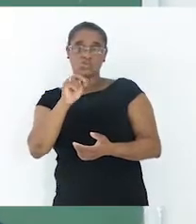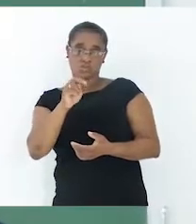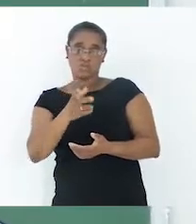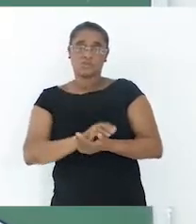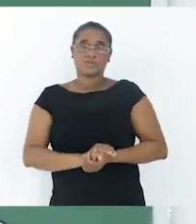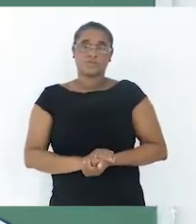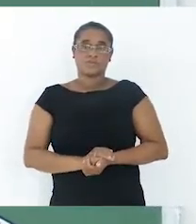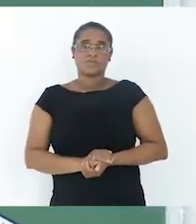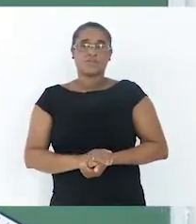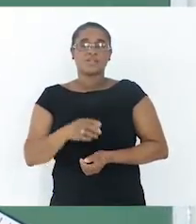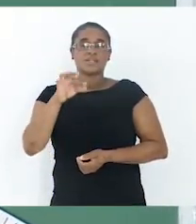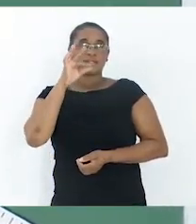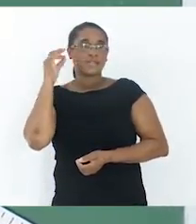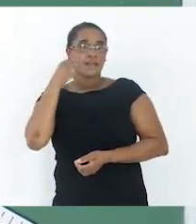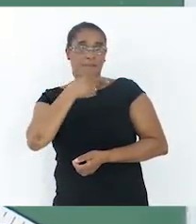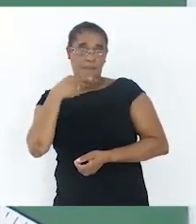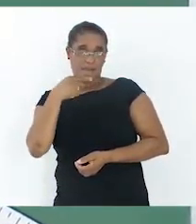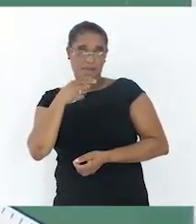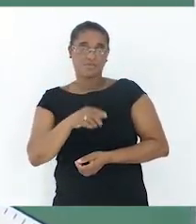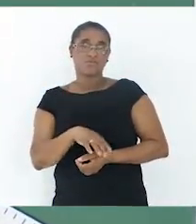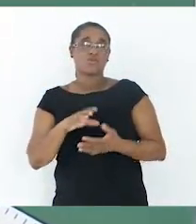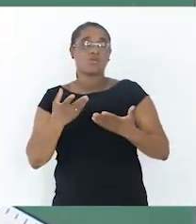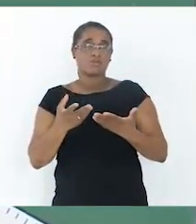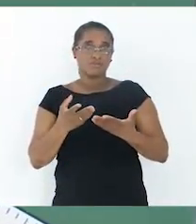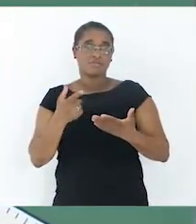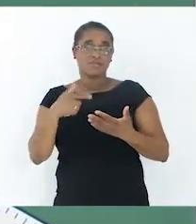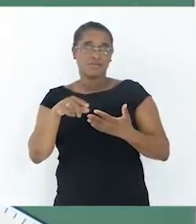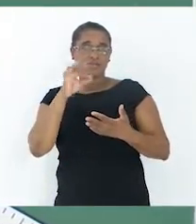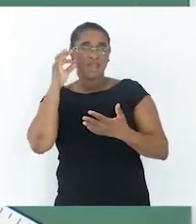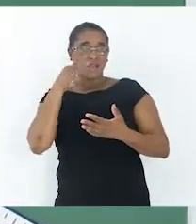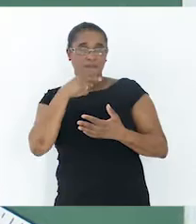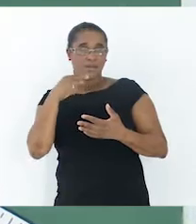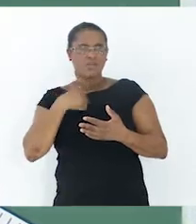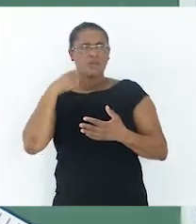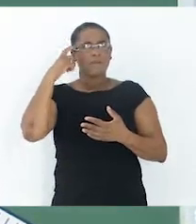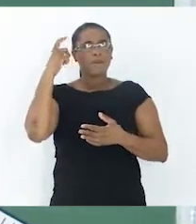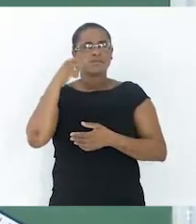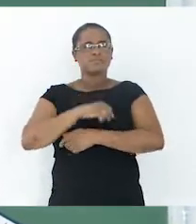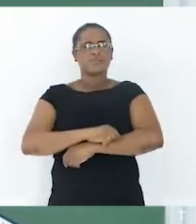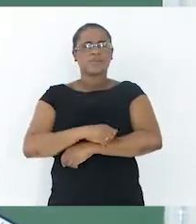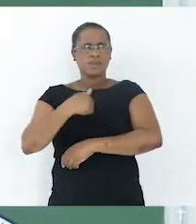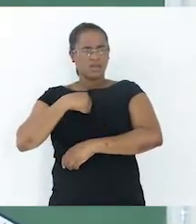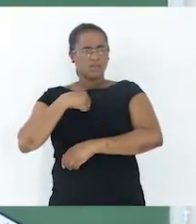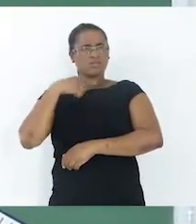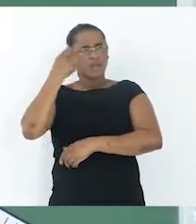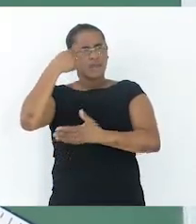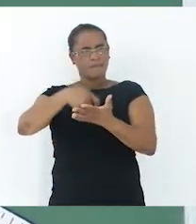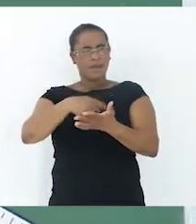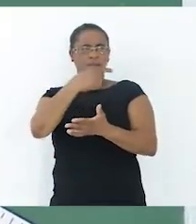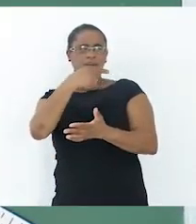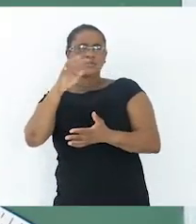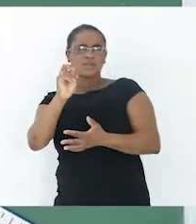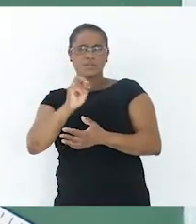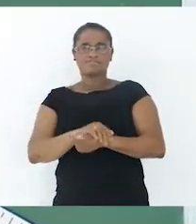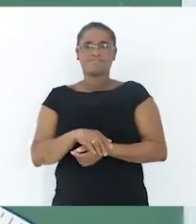certo? Sinal menos, quando temos sinal menos, vou pensar assim, eu devo menos 3. Aqui